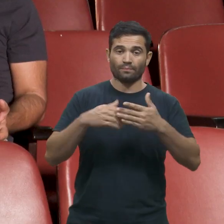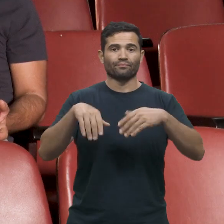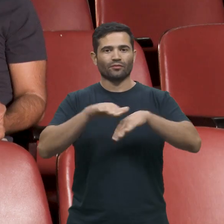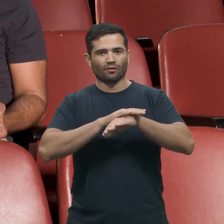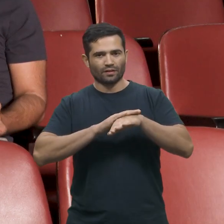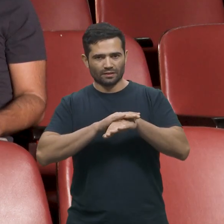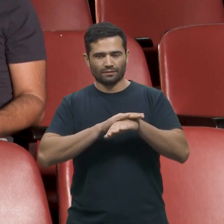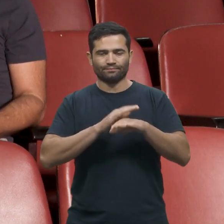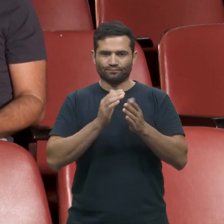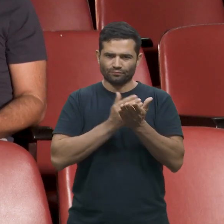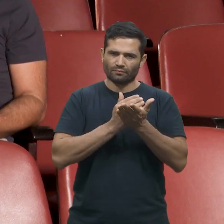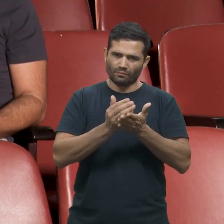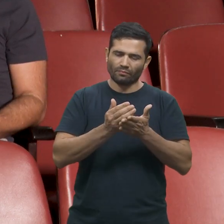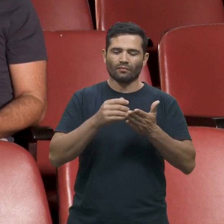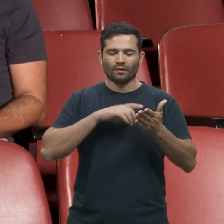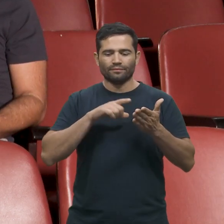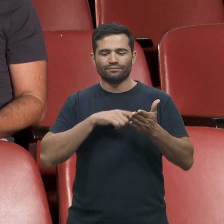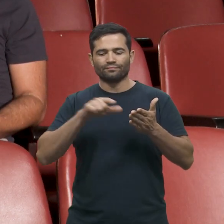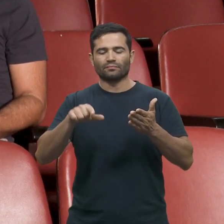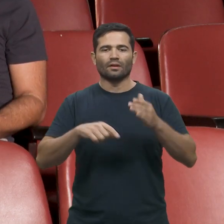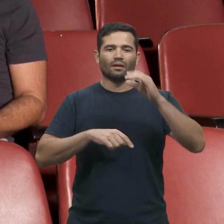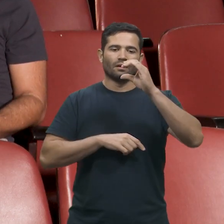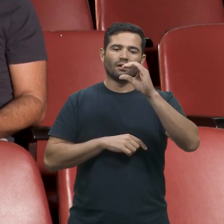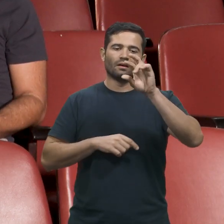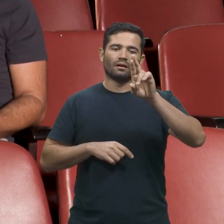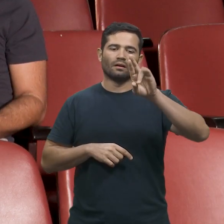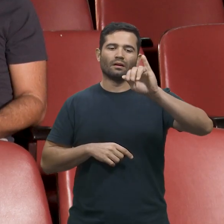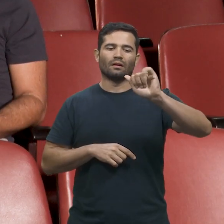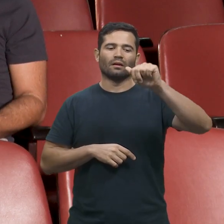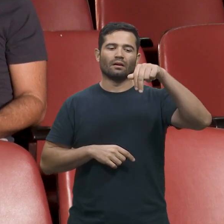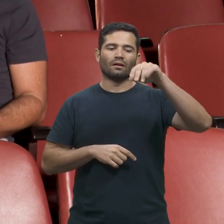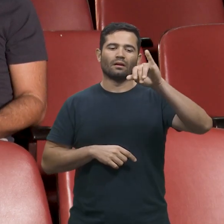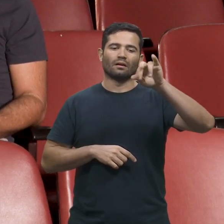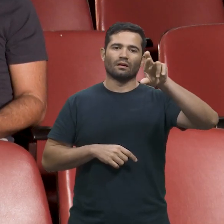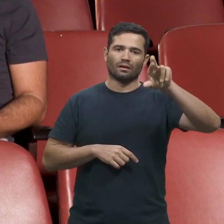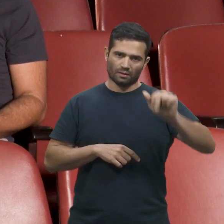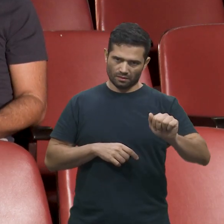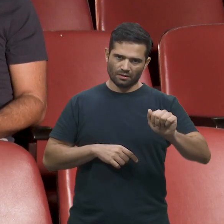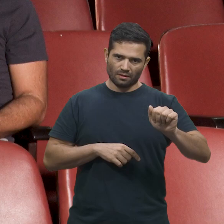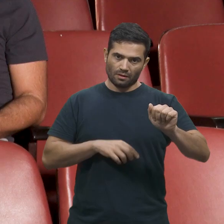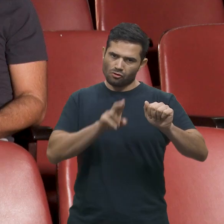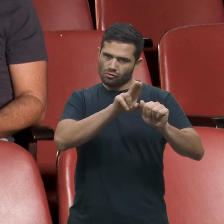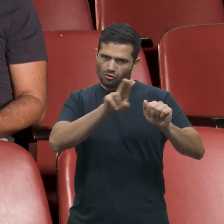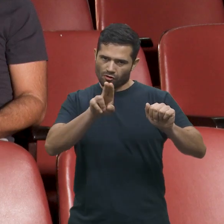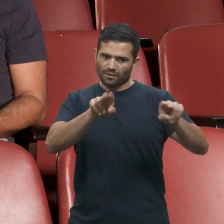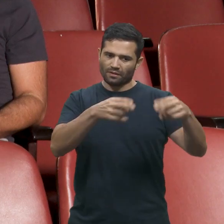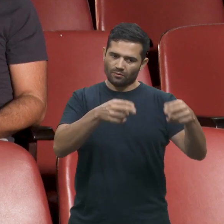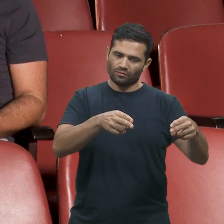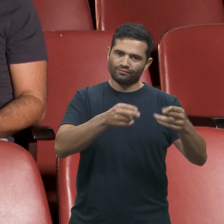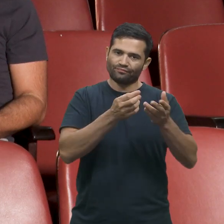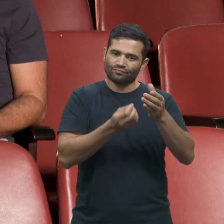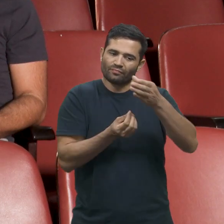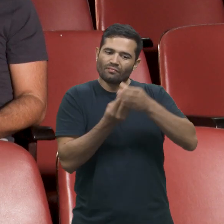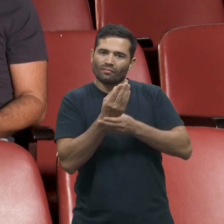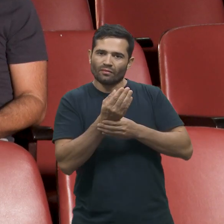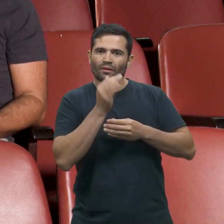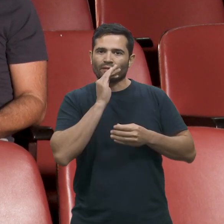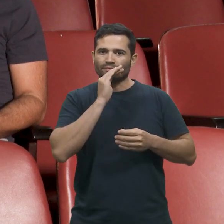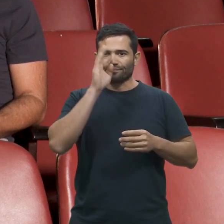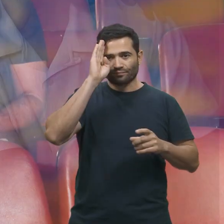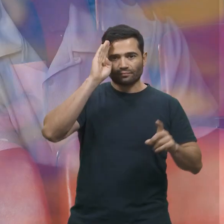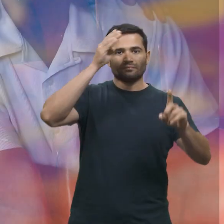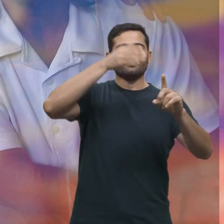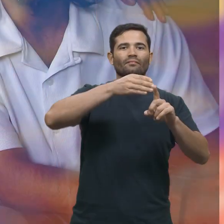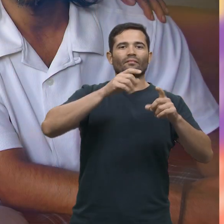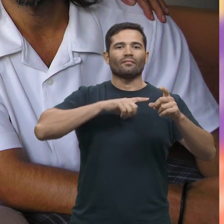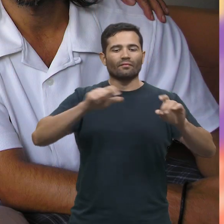começando então com Crianceiras, né, que nasce com essa missão